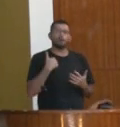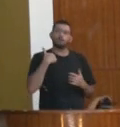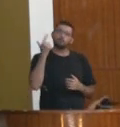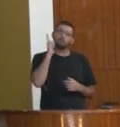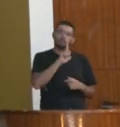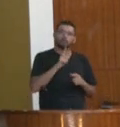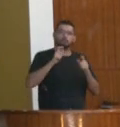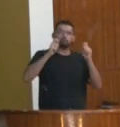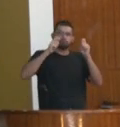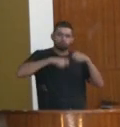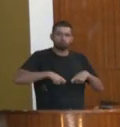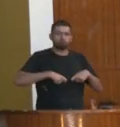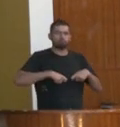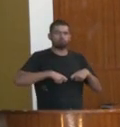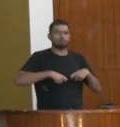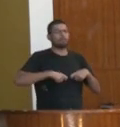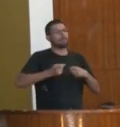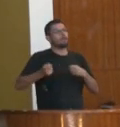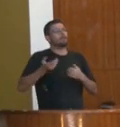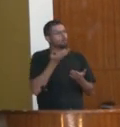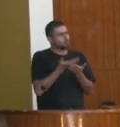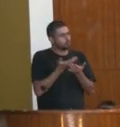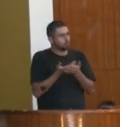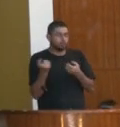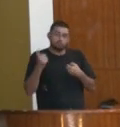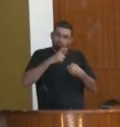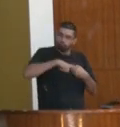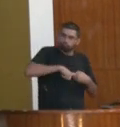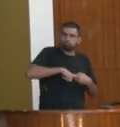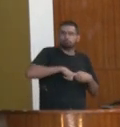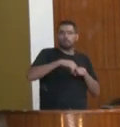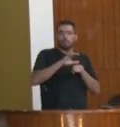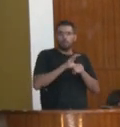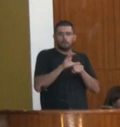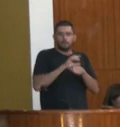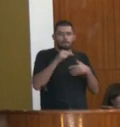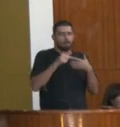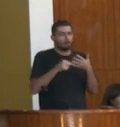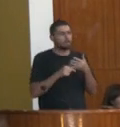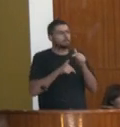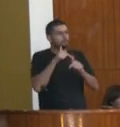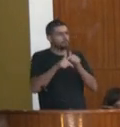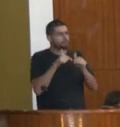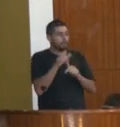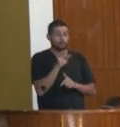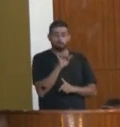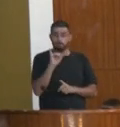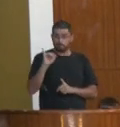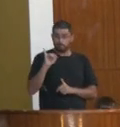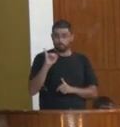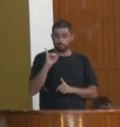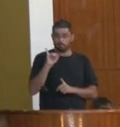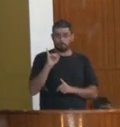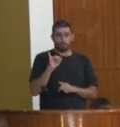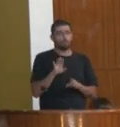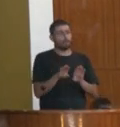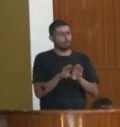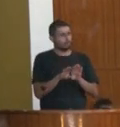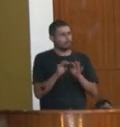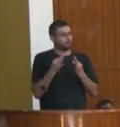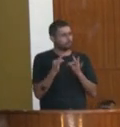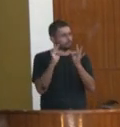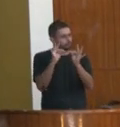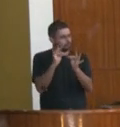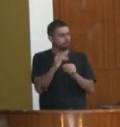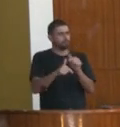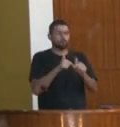capacitar, não é isso? Voltei à faculdade, fiz cursos, trabalhei na área de TI, me formei em TI, trabalhei na área de TI